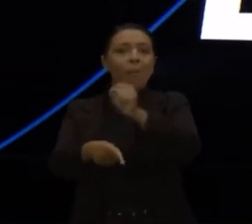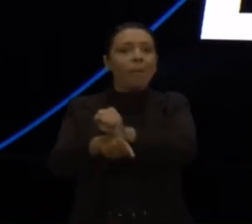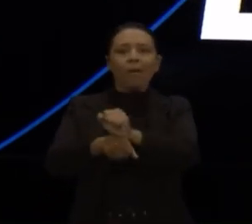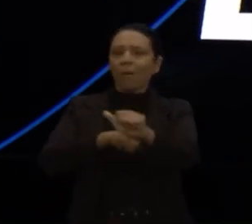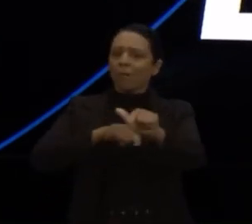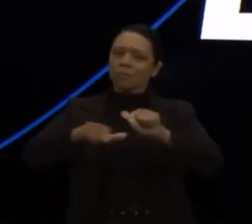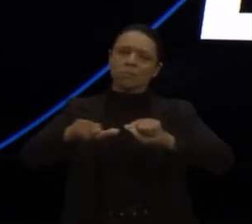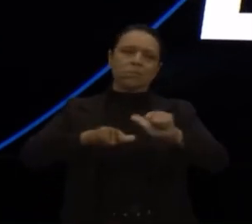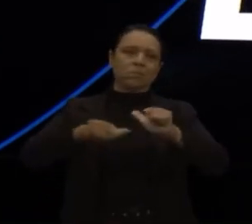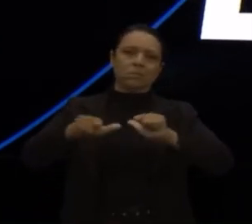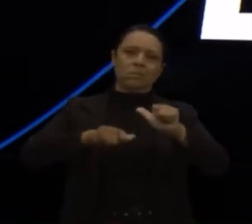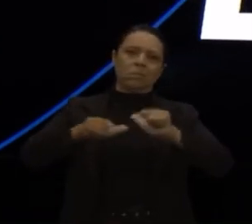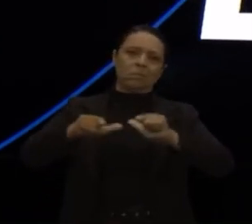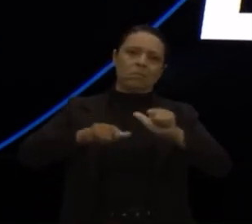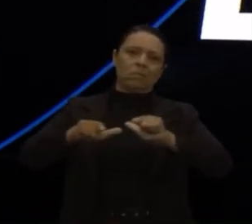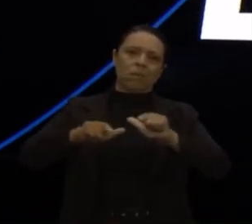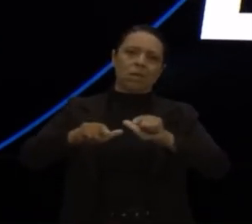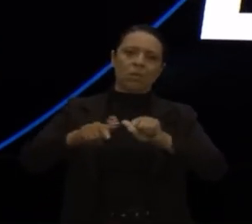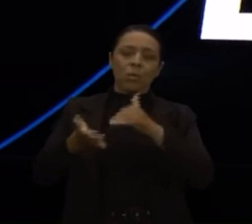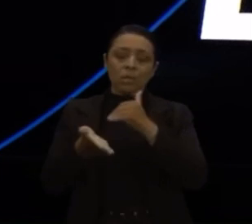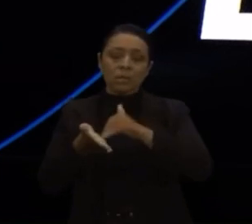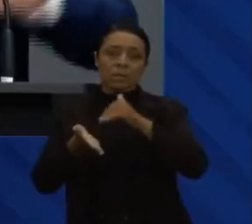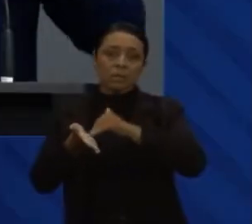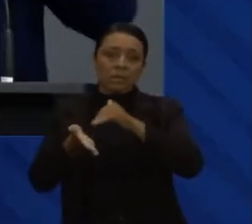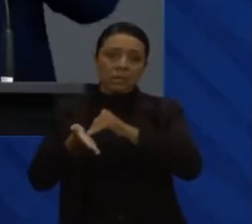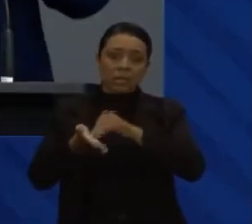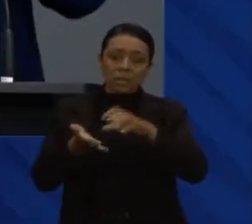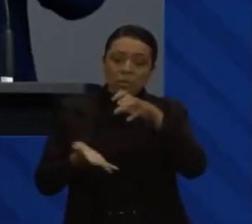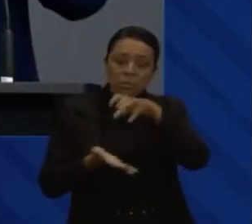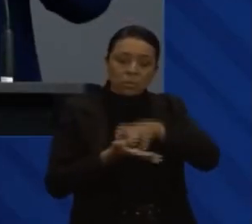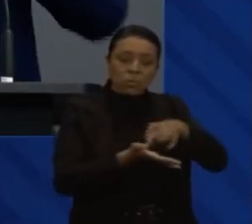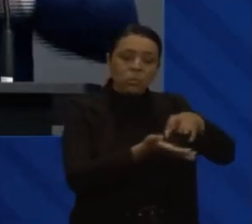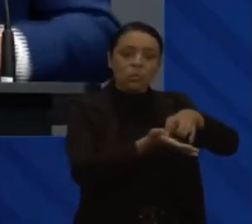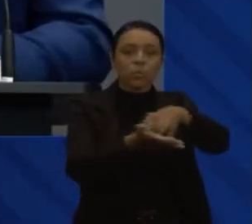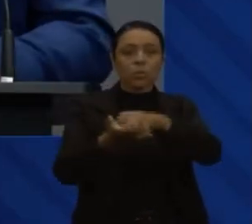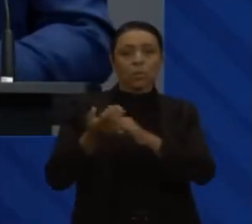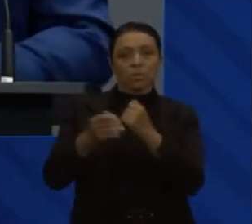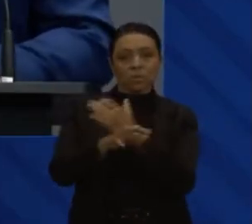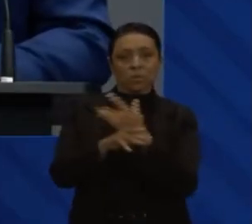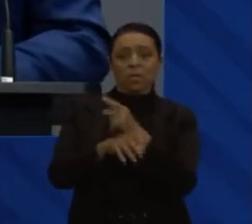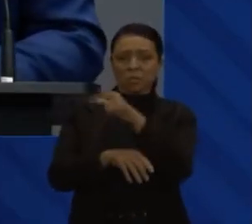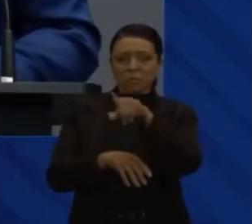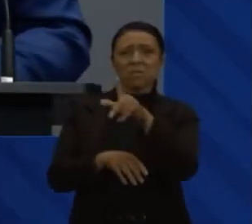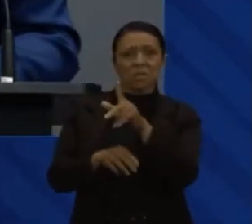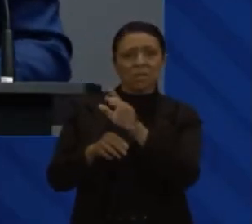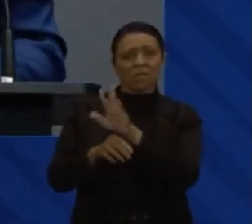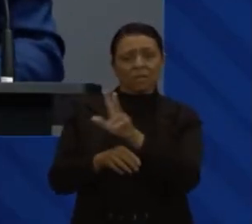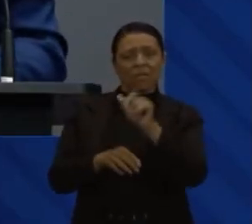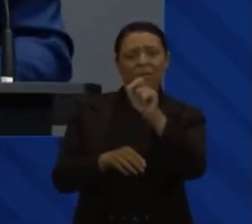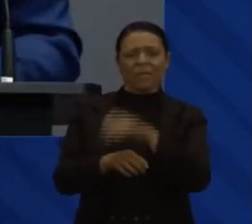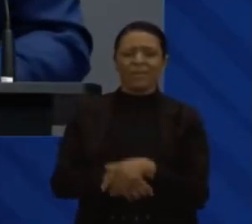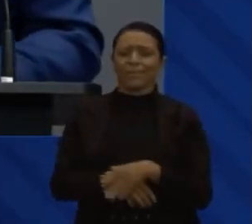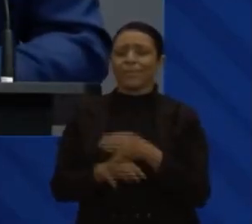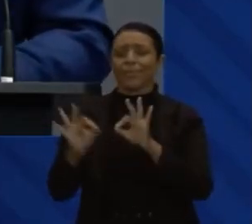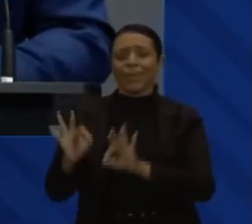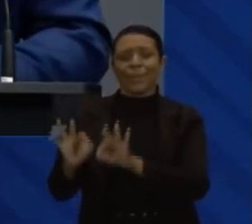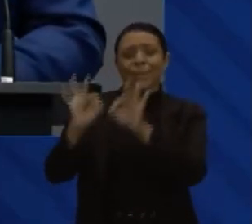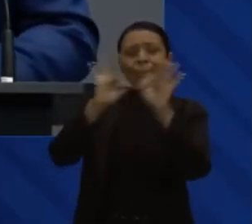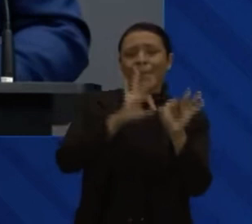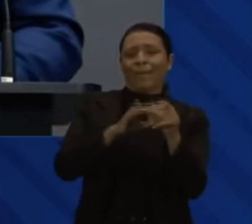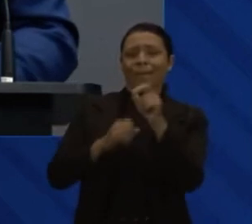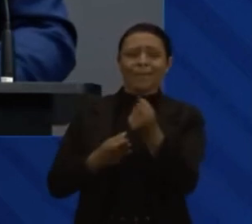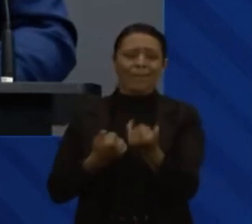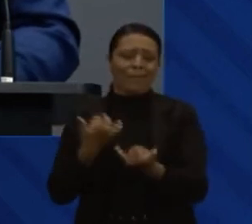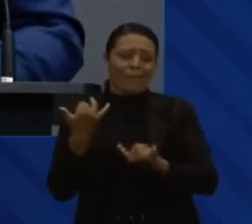além desse debate fácil dessa posição aí vocês mais uma vez infelizmente vão acompanhar esse joguinho esse joguete que